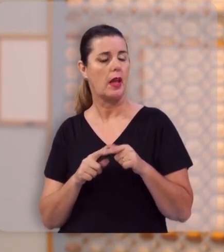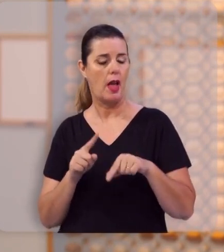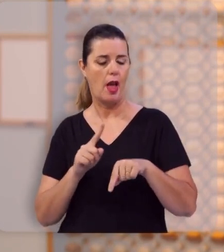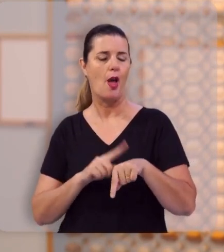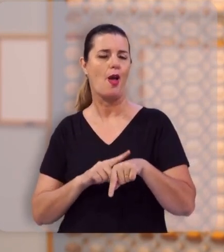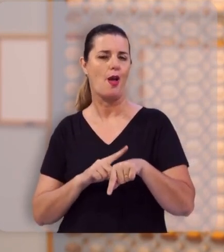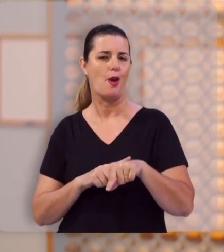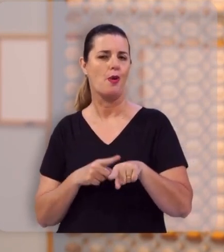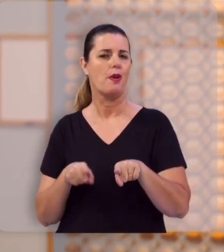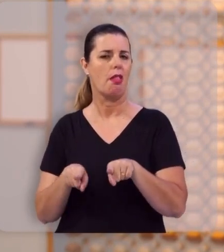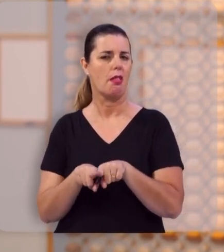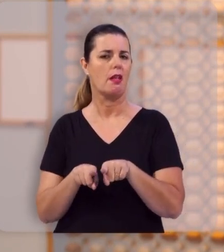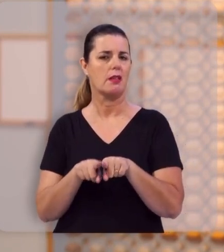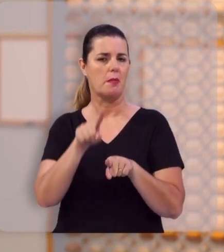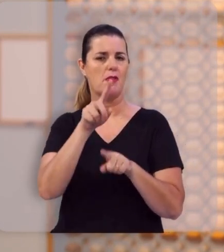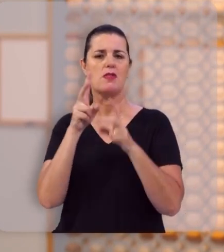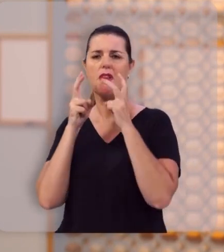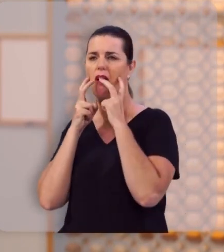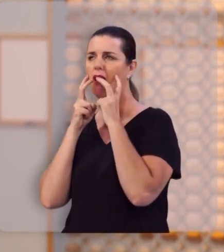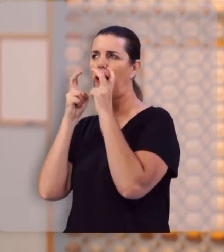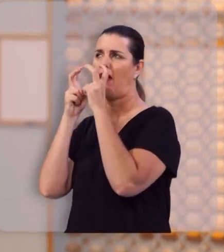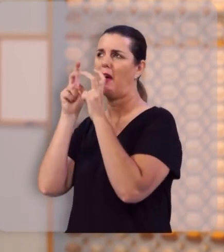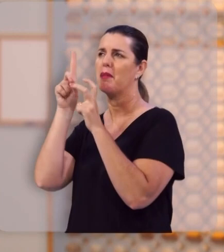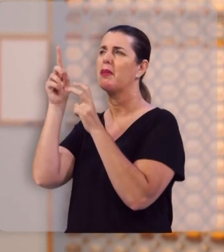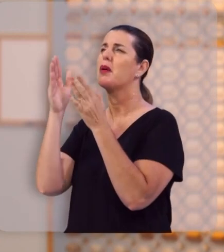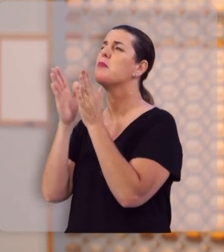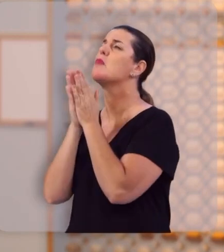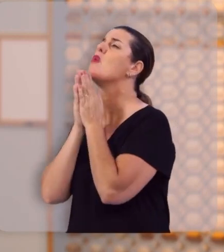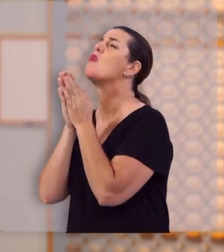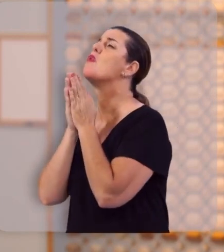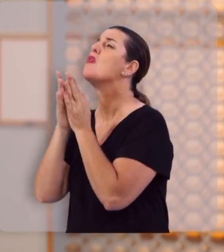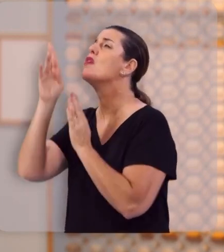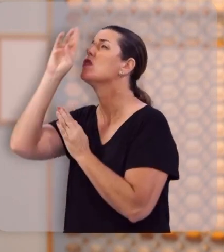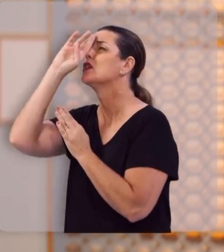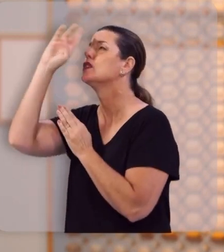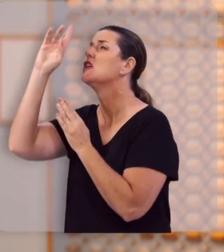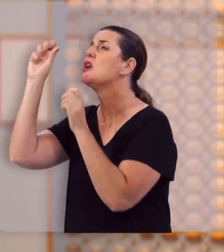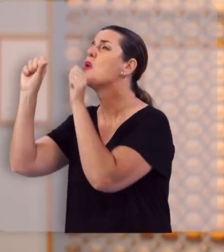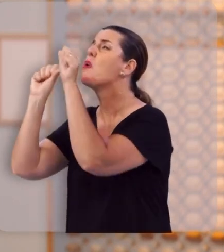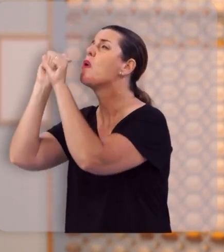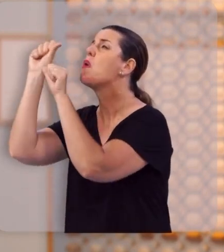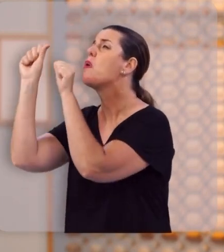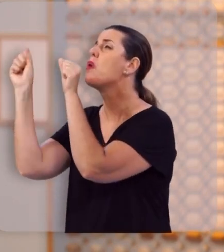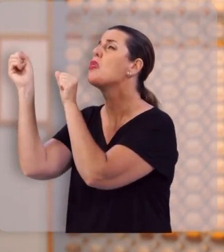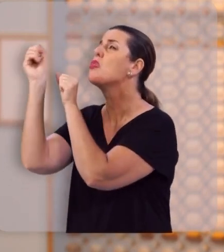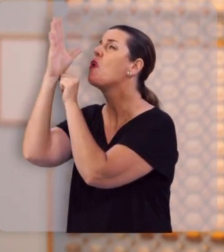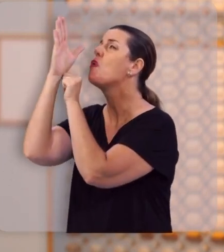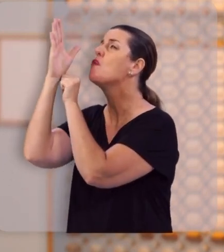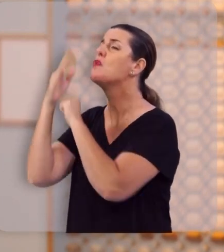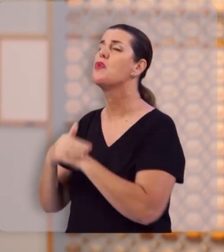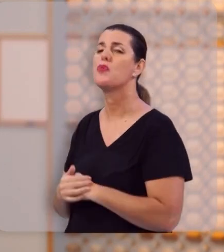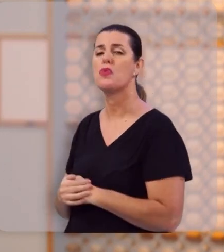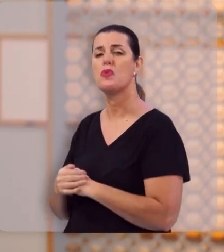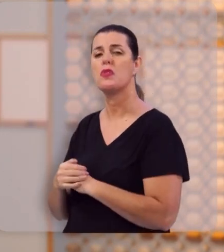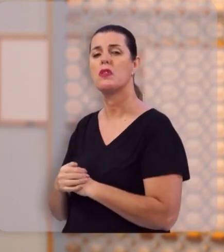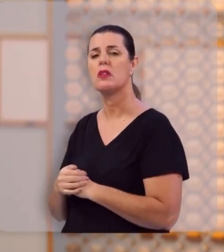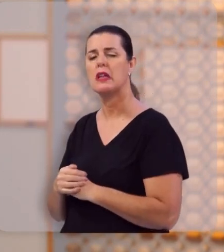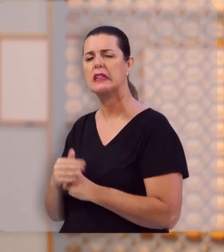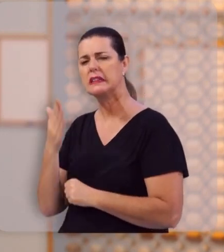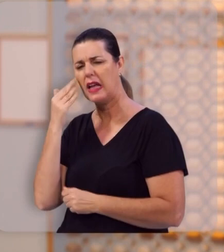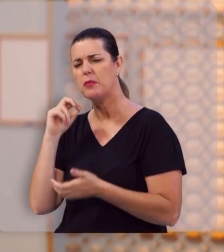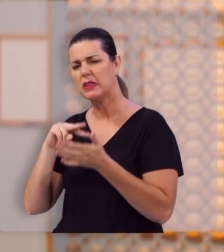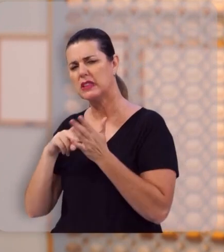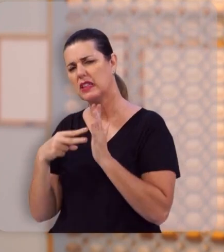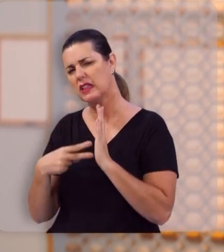é hora de você clamar a Deus. Restaura, Senhor. Restaura, Senhor. Sabe o que